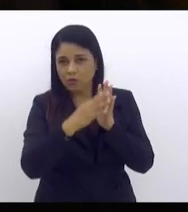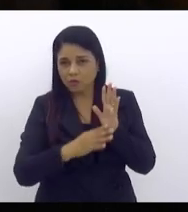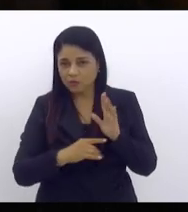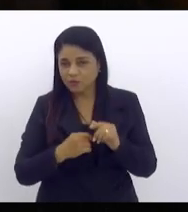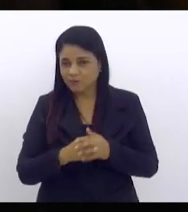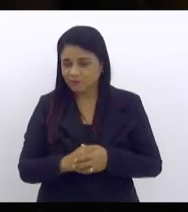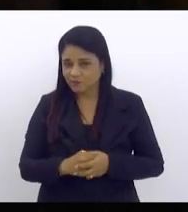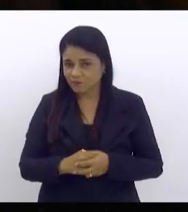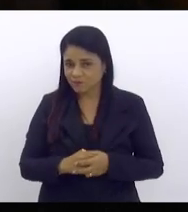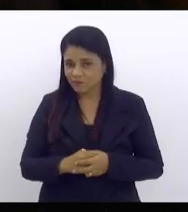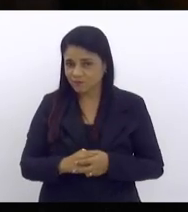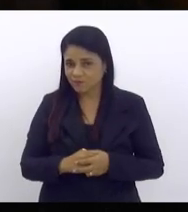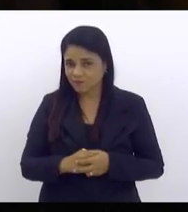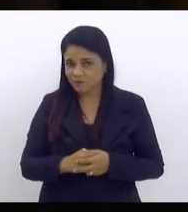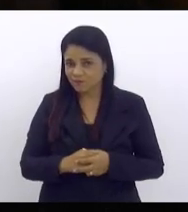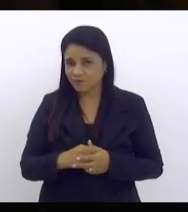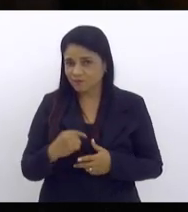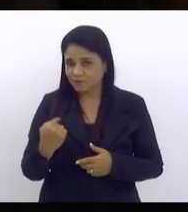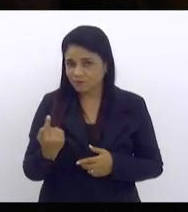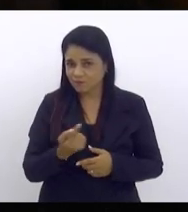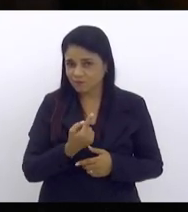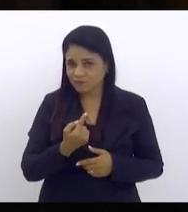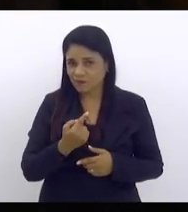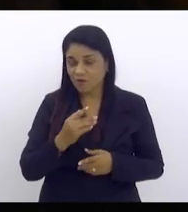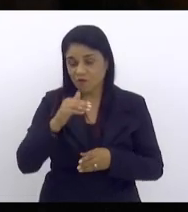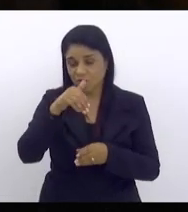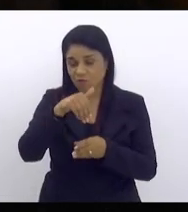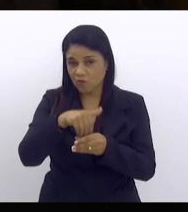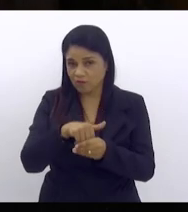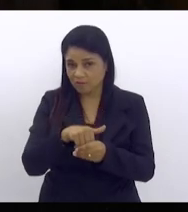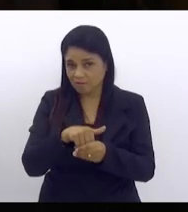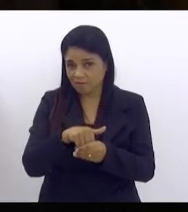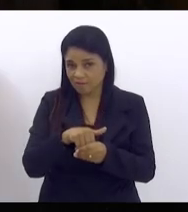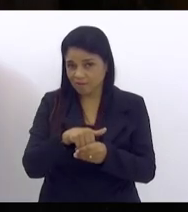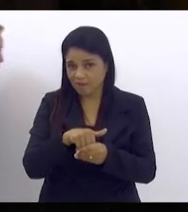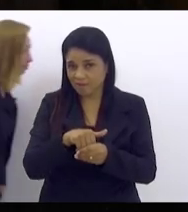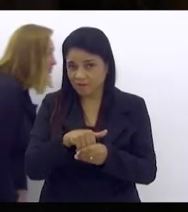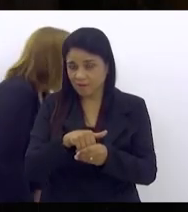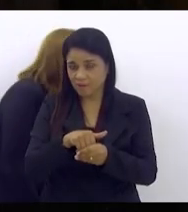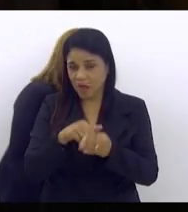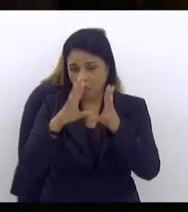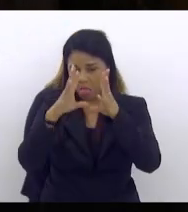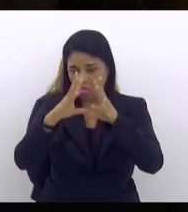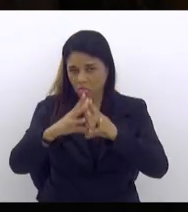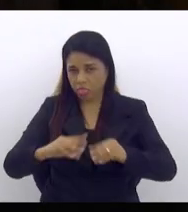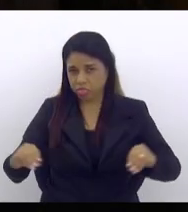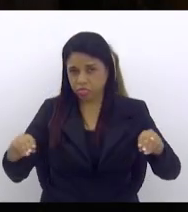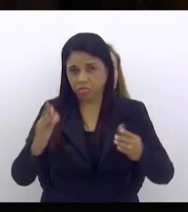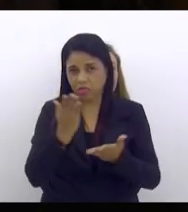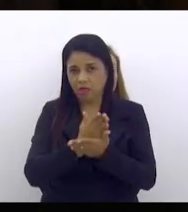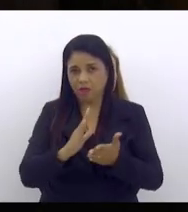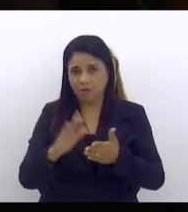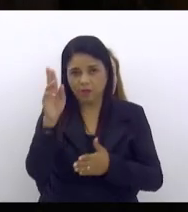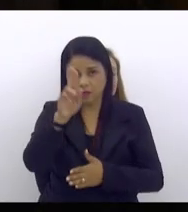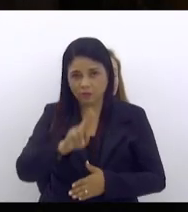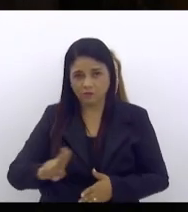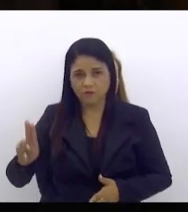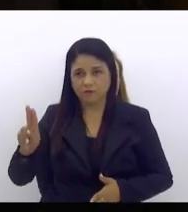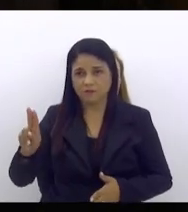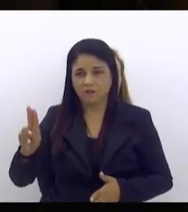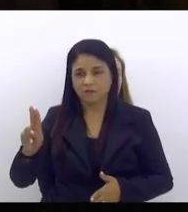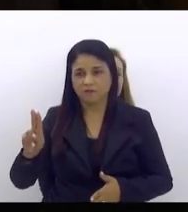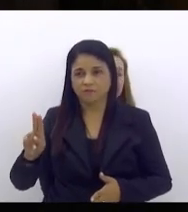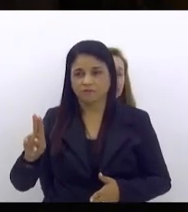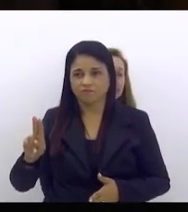constar que nós votamos a favor de acabar com uma universidade, ainda